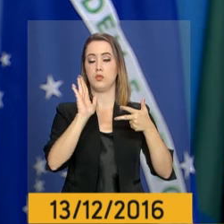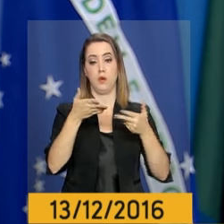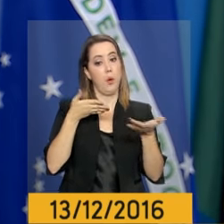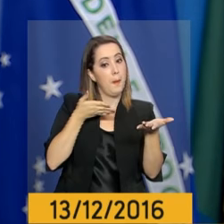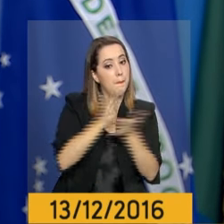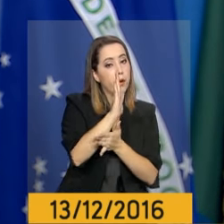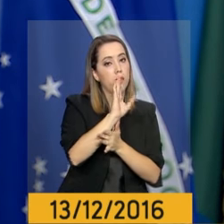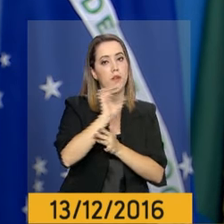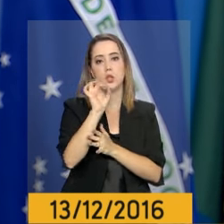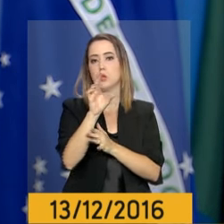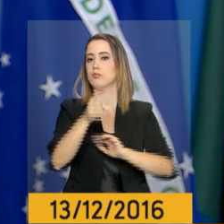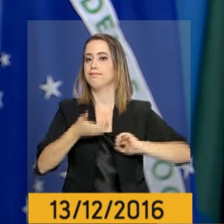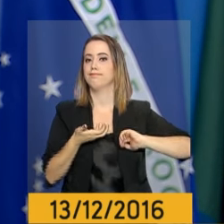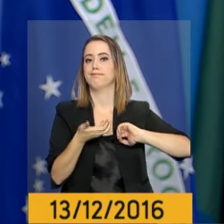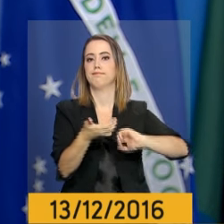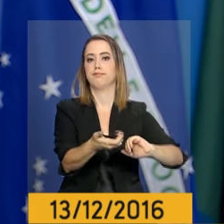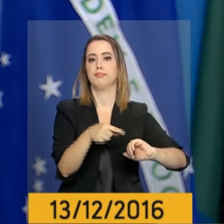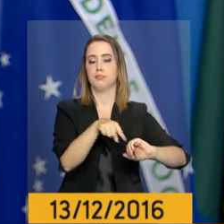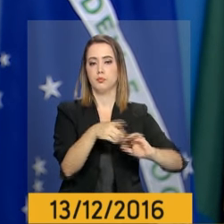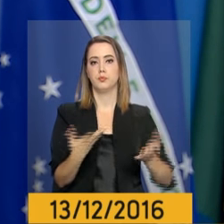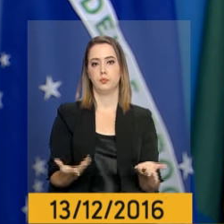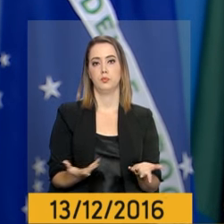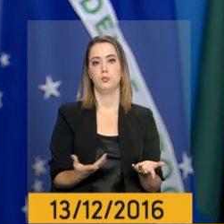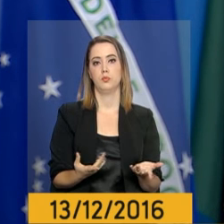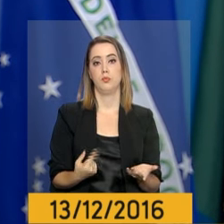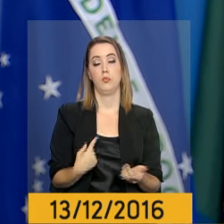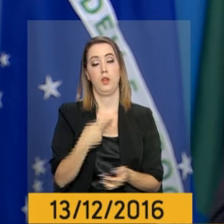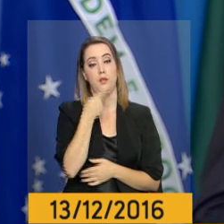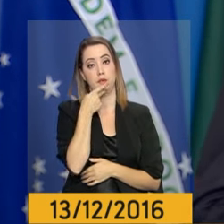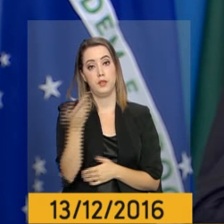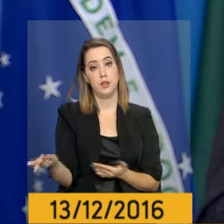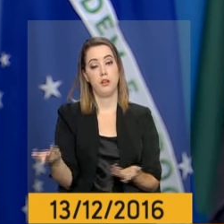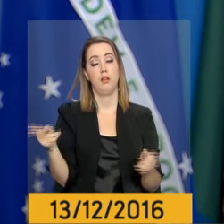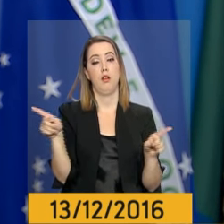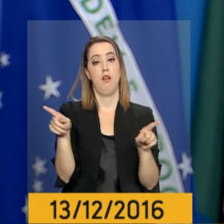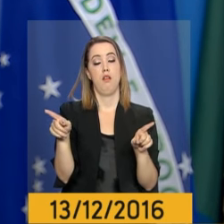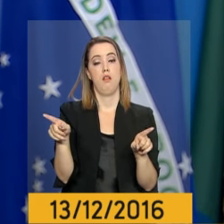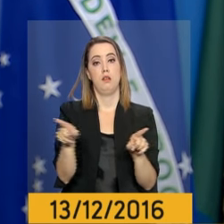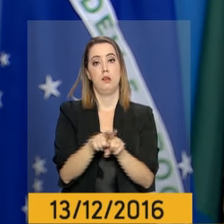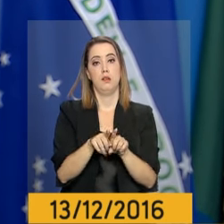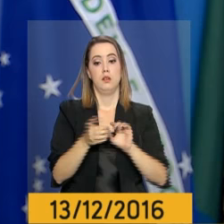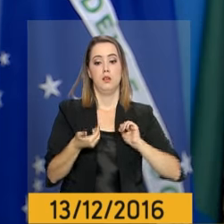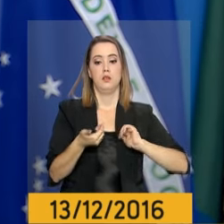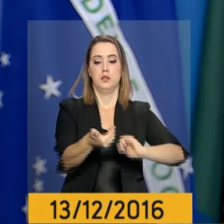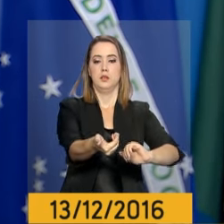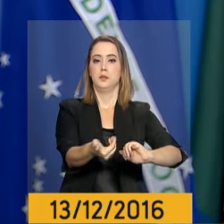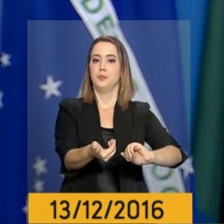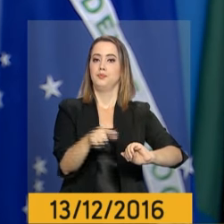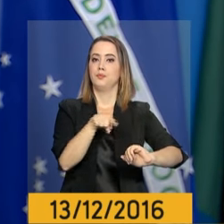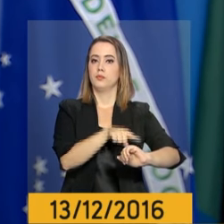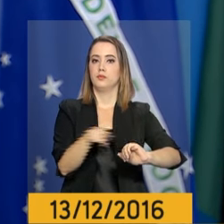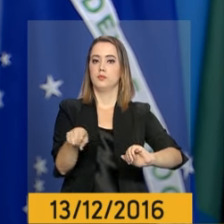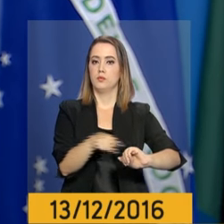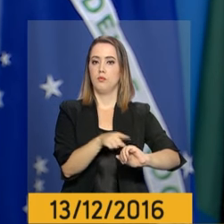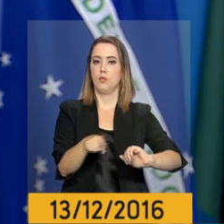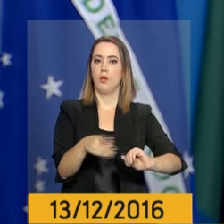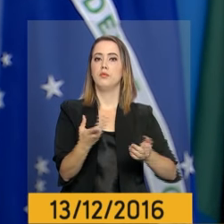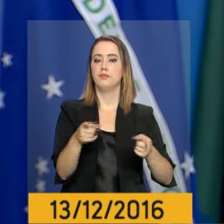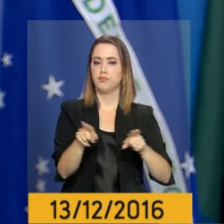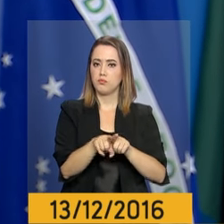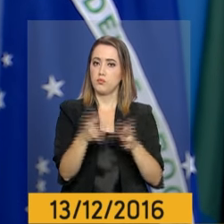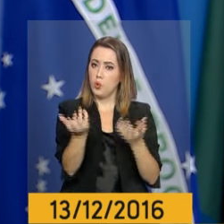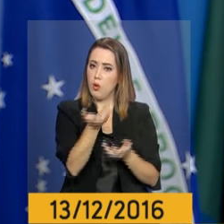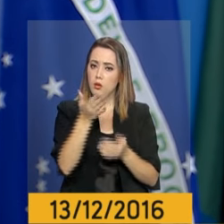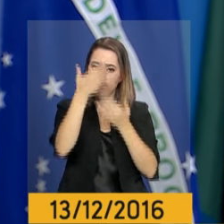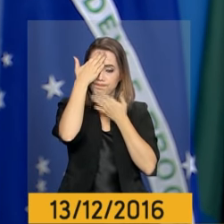eh nacional. E neste particular eu fiz uma menção ao Congresso Nacional para registrar mais uma vez o agradecimento ao